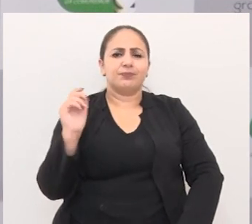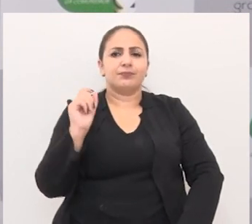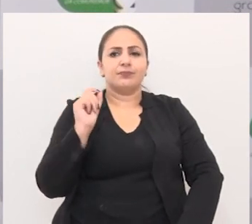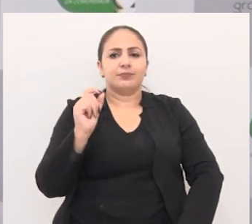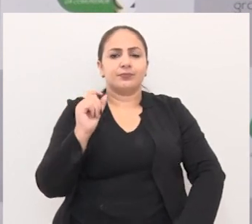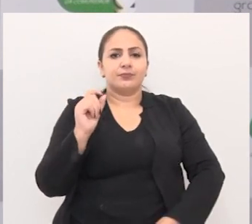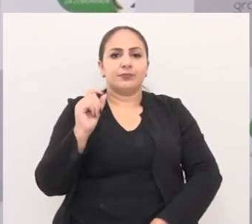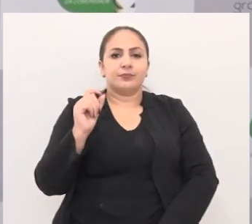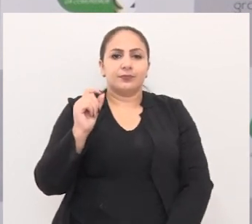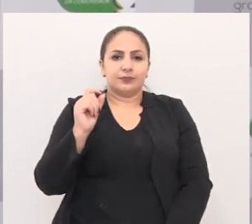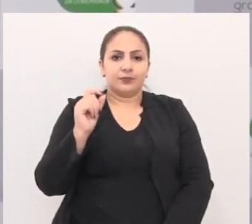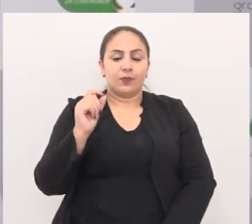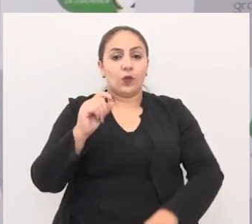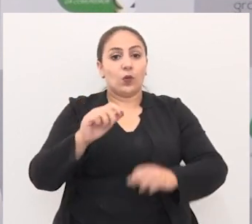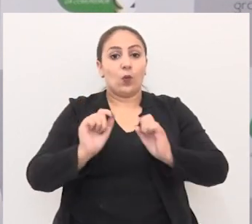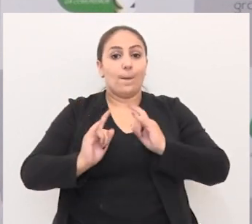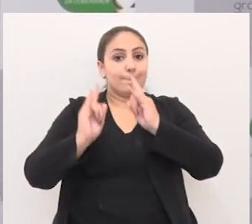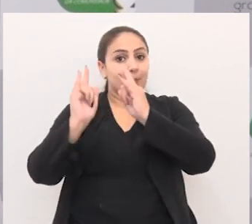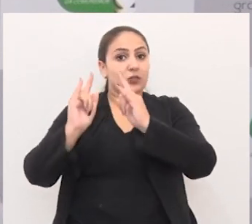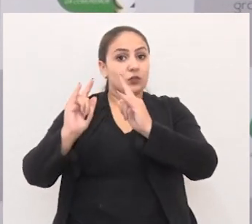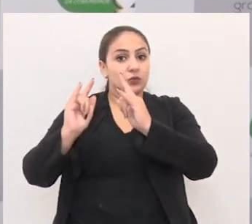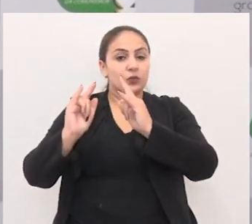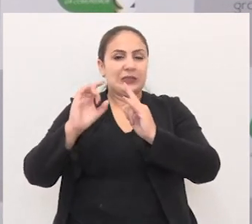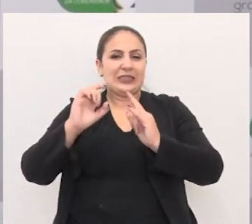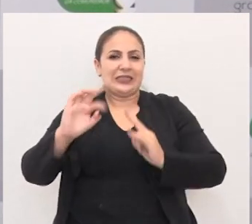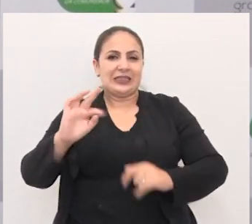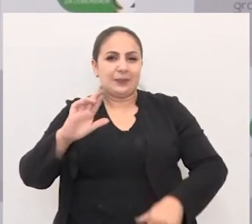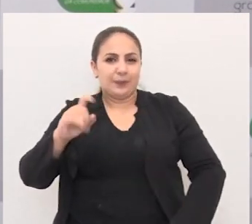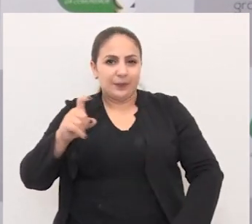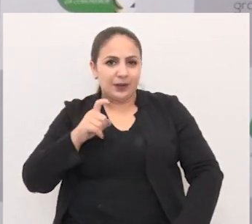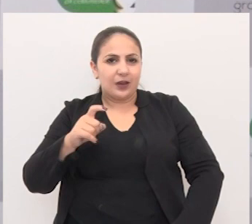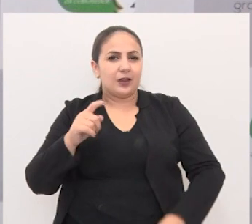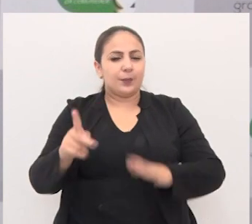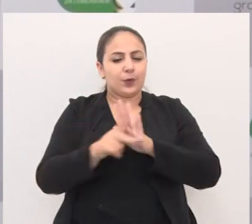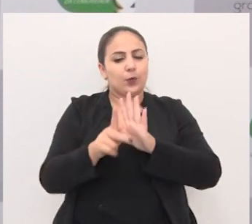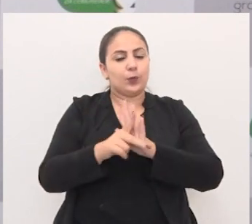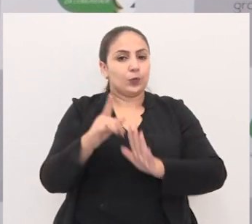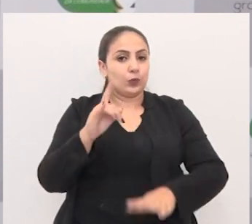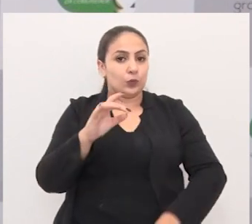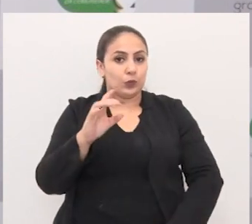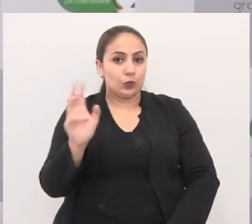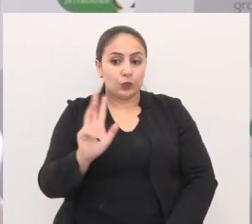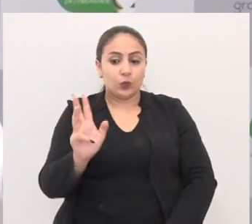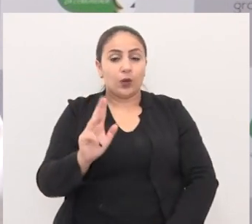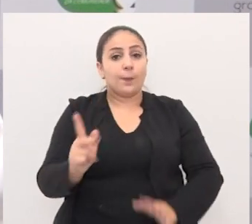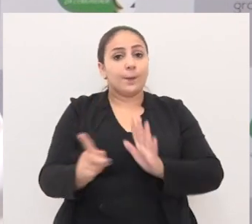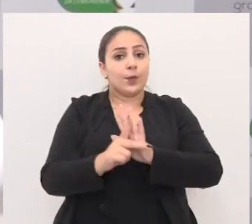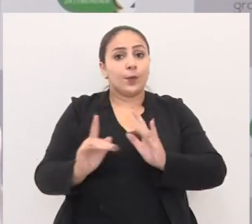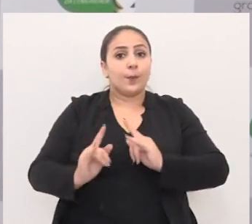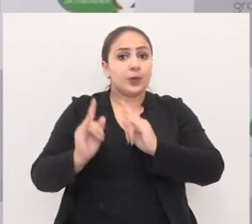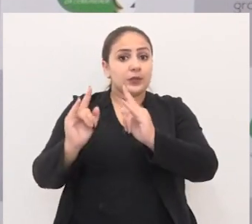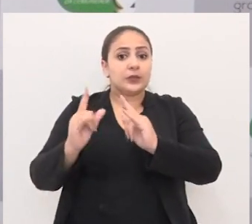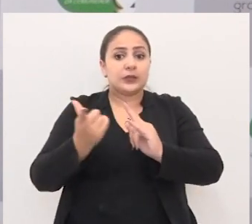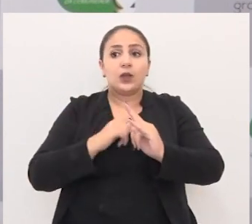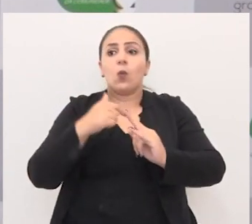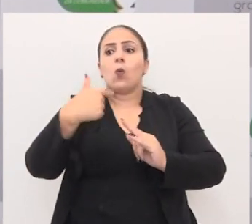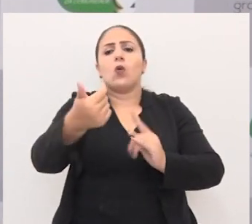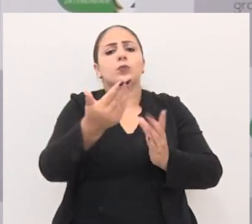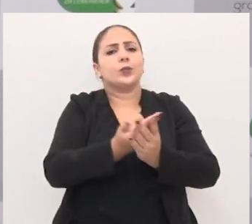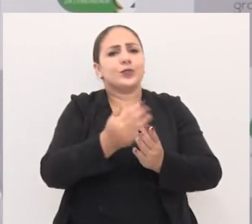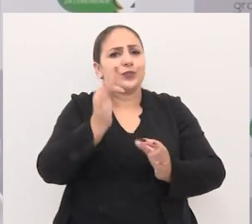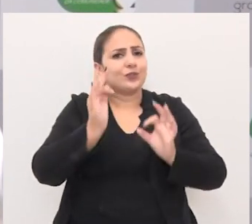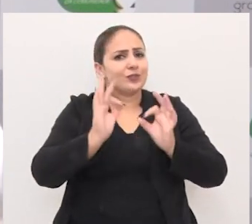que a propriedade do triplex, que é imputada ao Lula, é de um apartamento que consta num outro